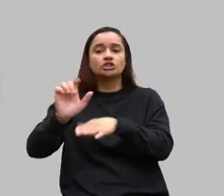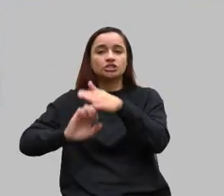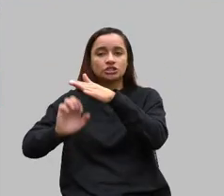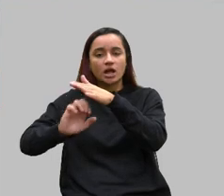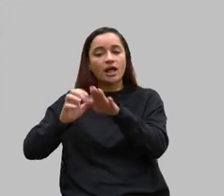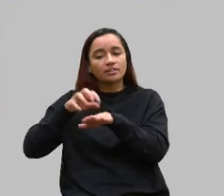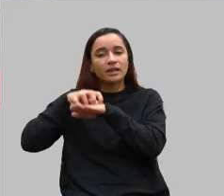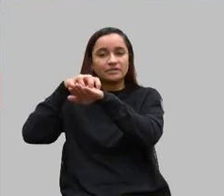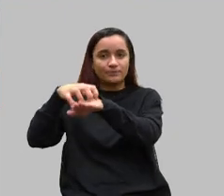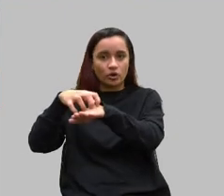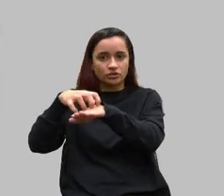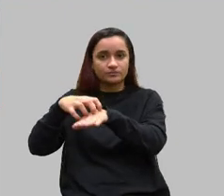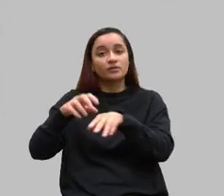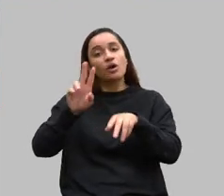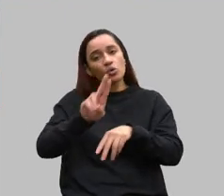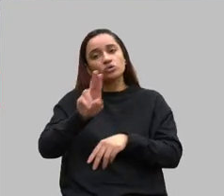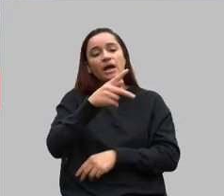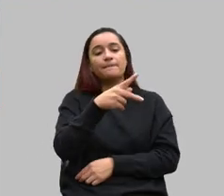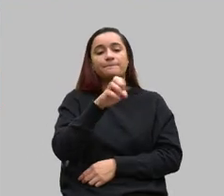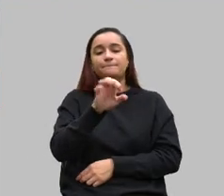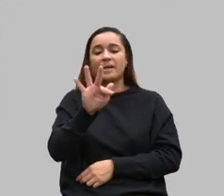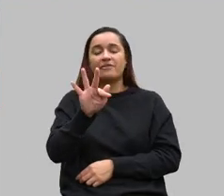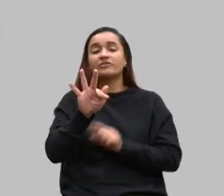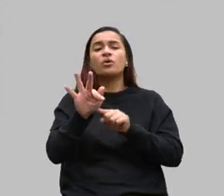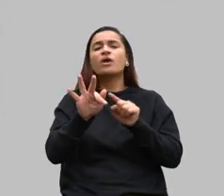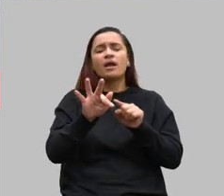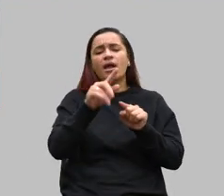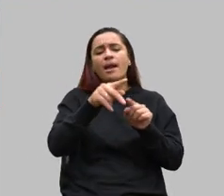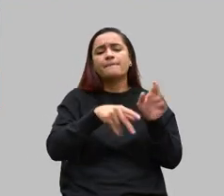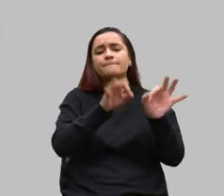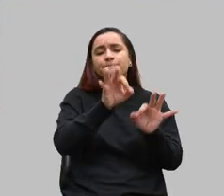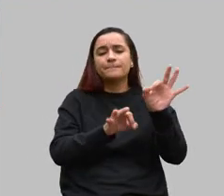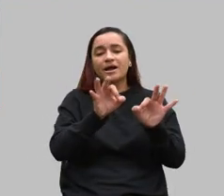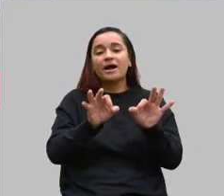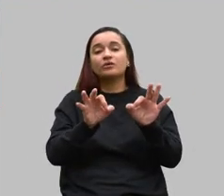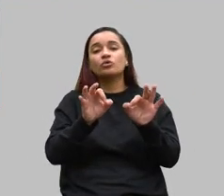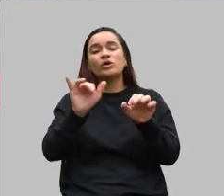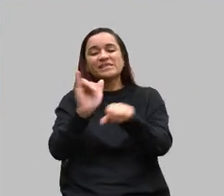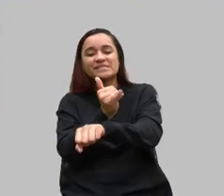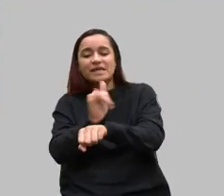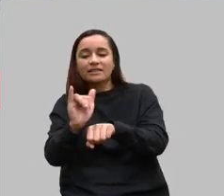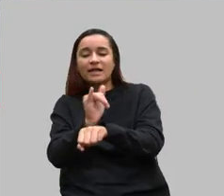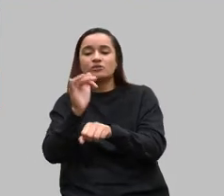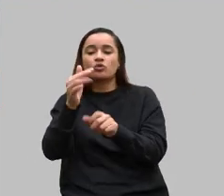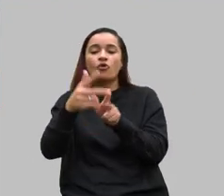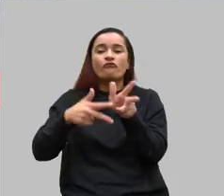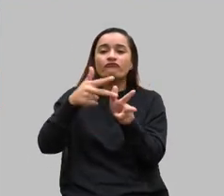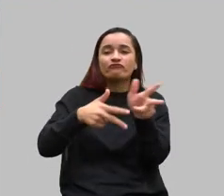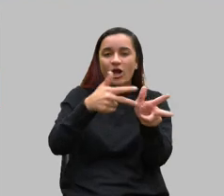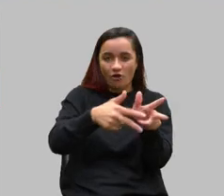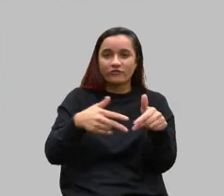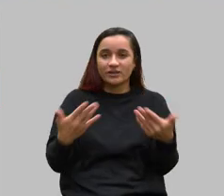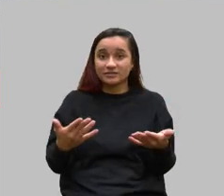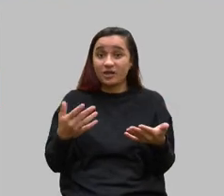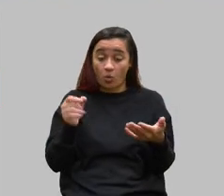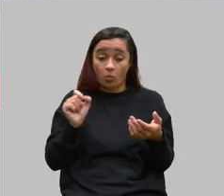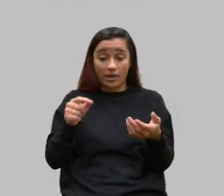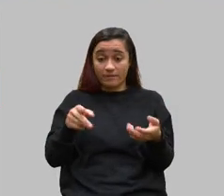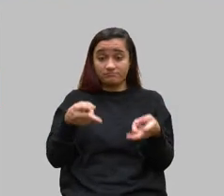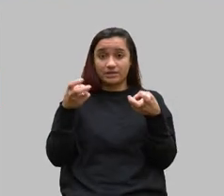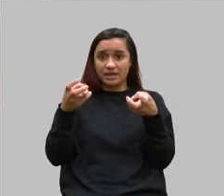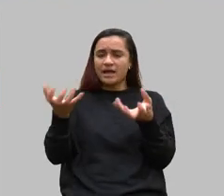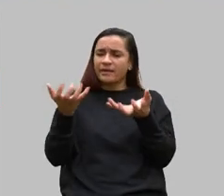pef né O que que é o pef é o plano estratégico foi rário do estado para quê Porque para além de ter os recursos eu entendo que esse caminho tá